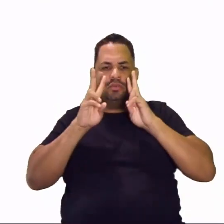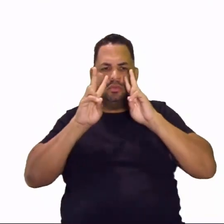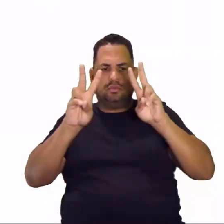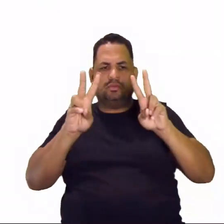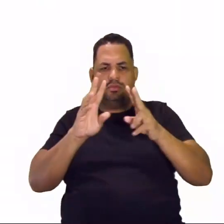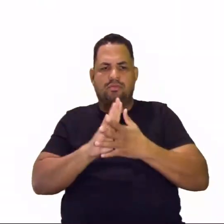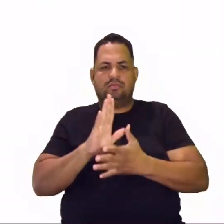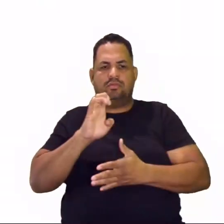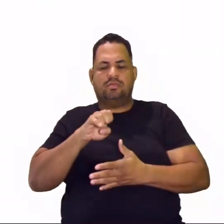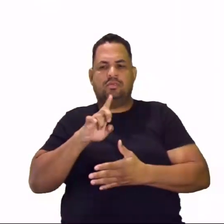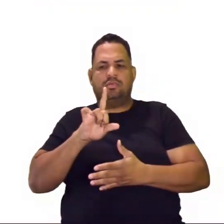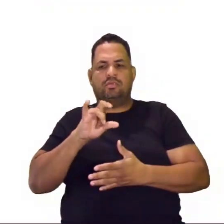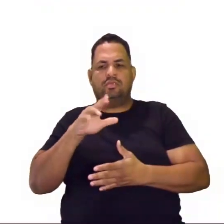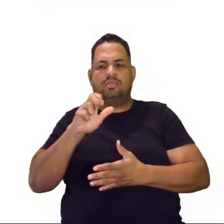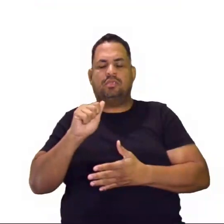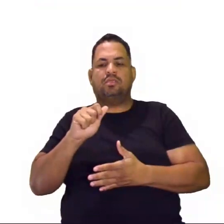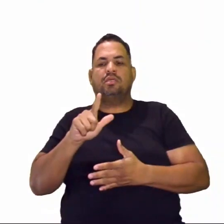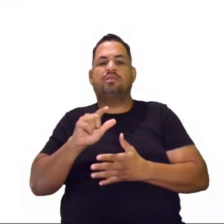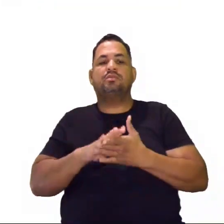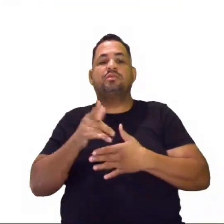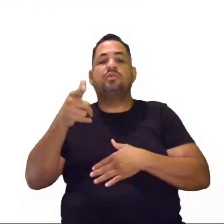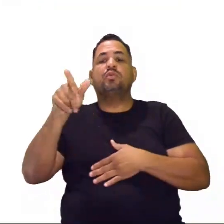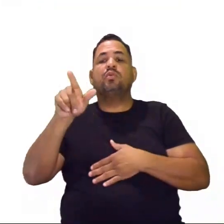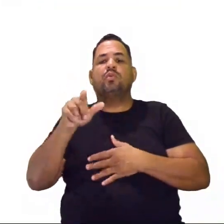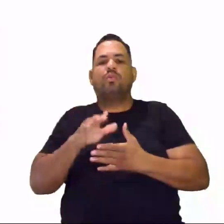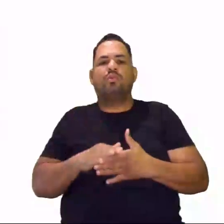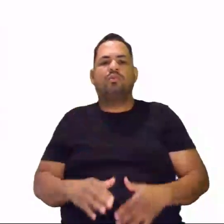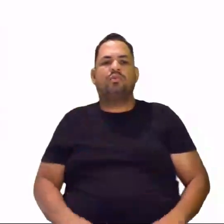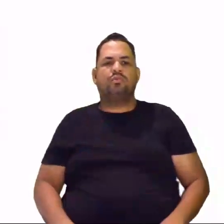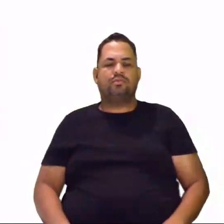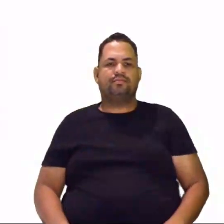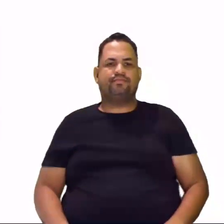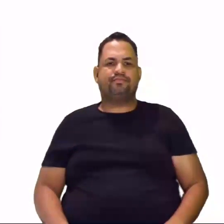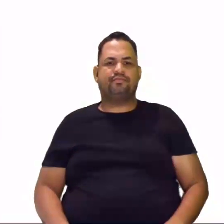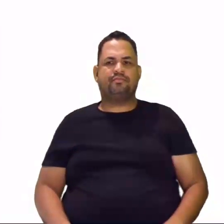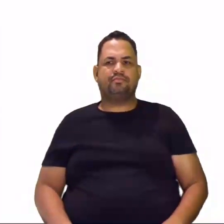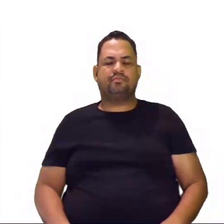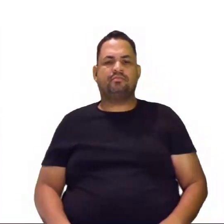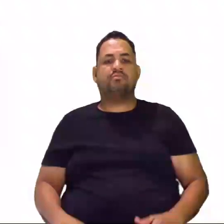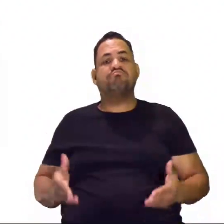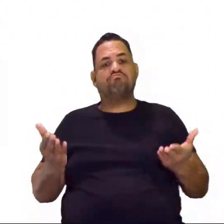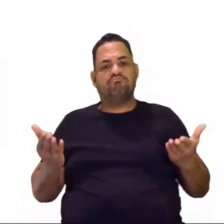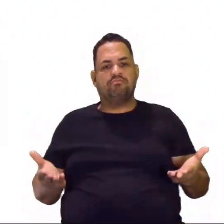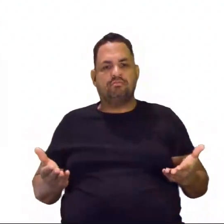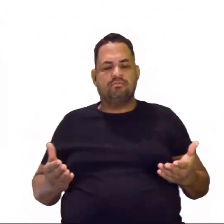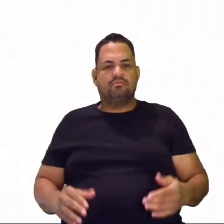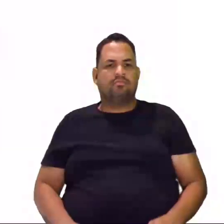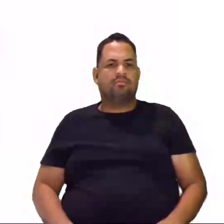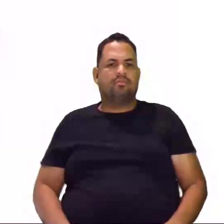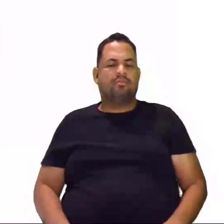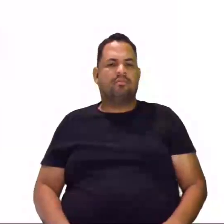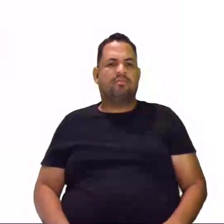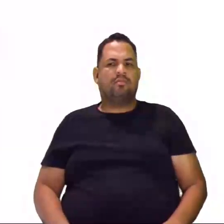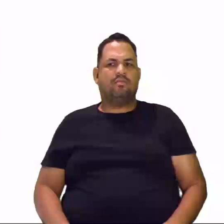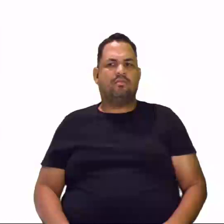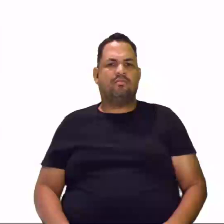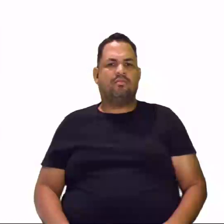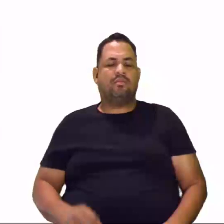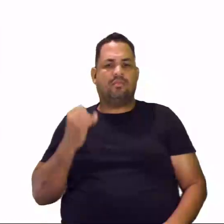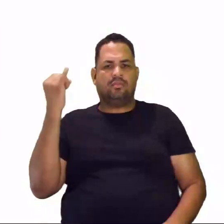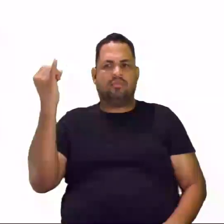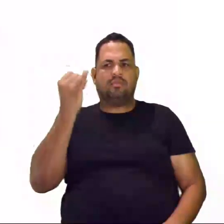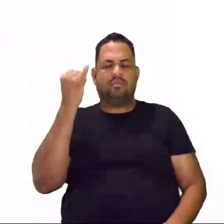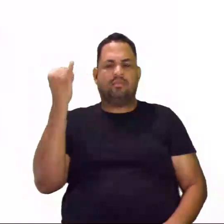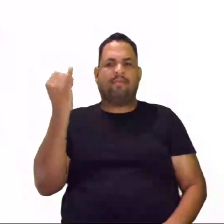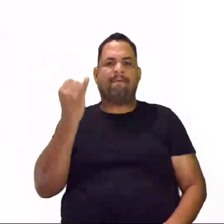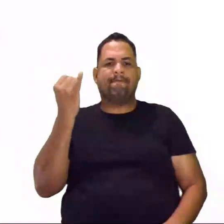sobre a alteridade, sobre o outro, outro, né? Então, é